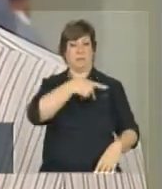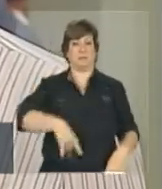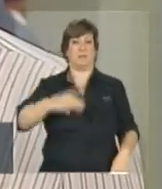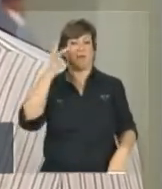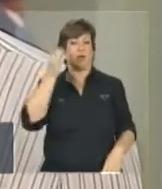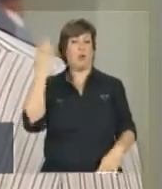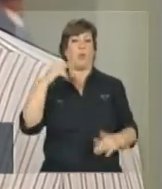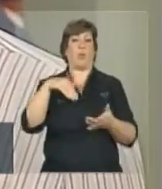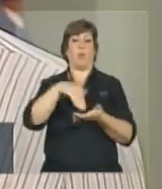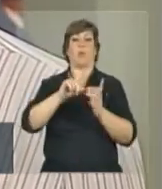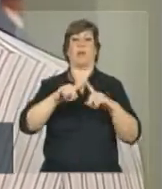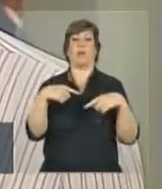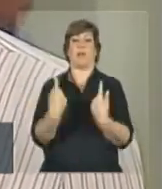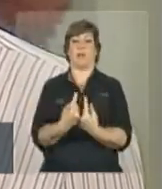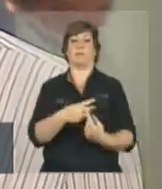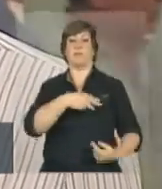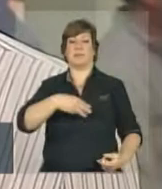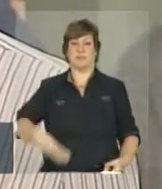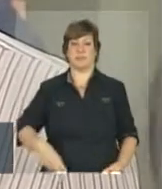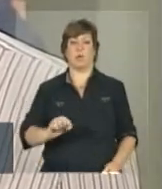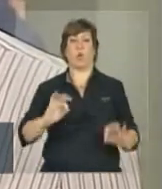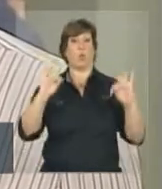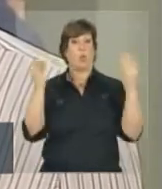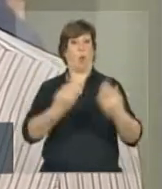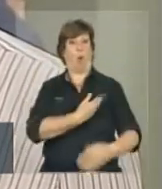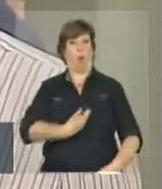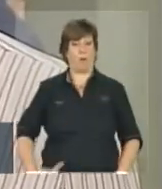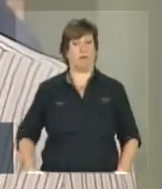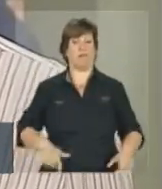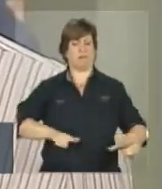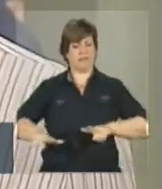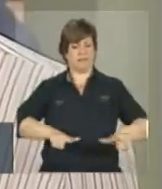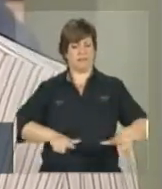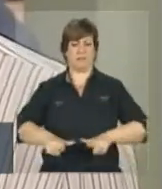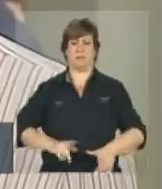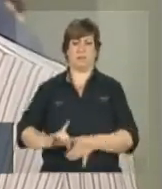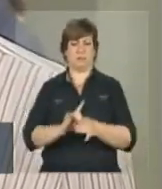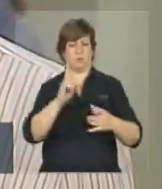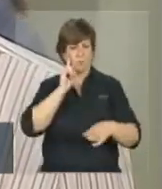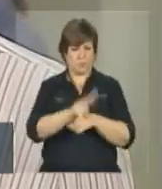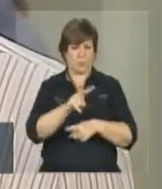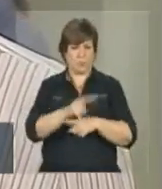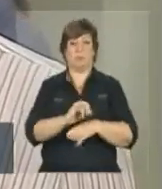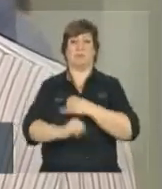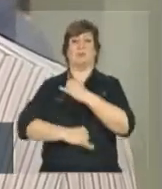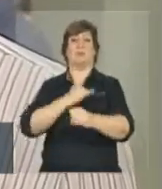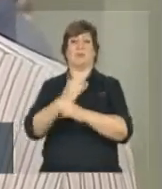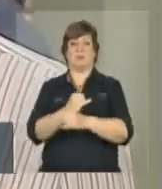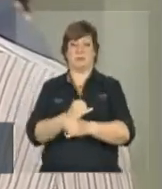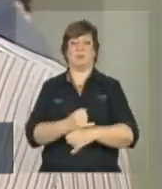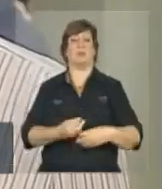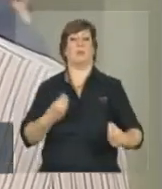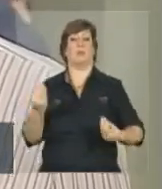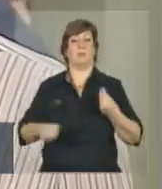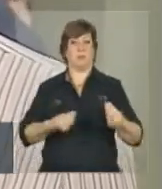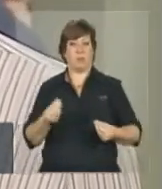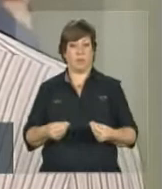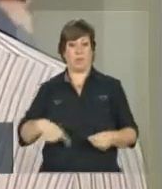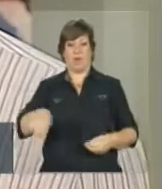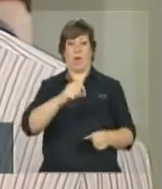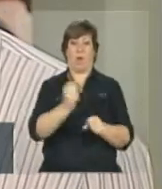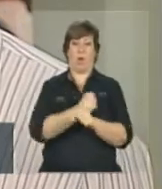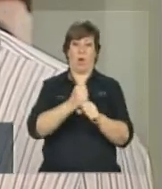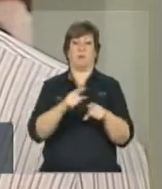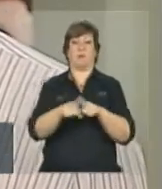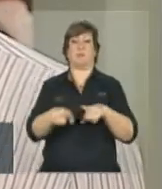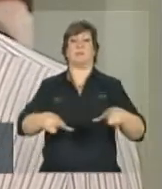na última reunião de ministros, que todo governo trabalhe com acompanhamentos online, tanto das obras